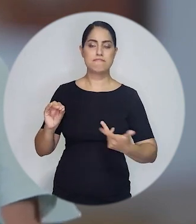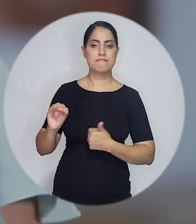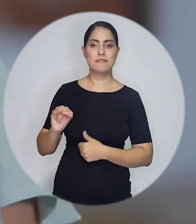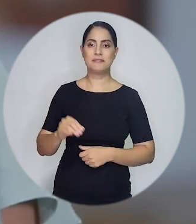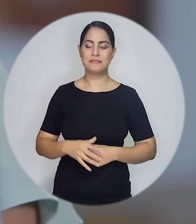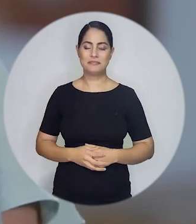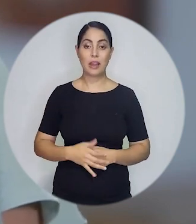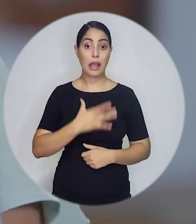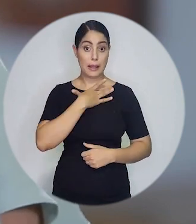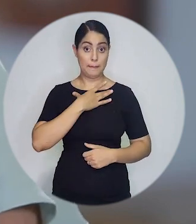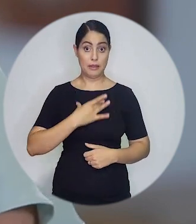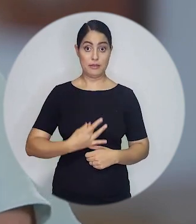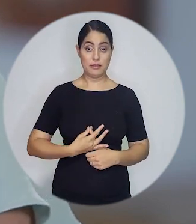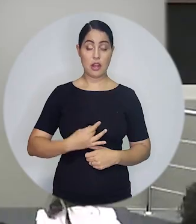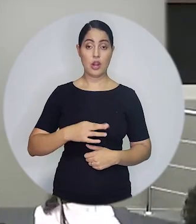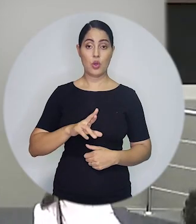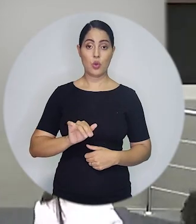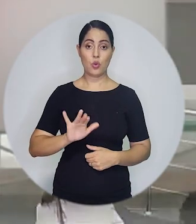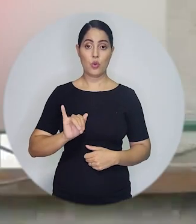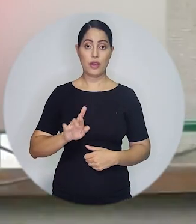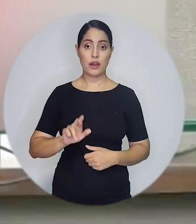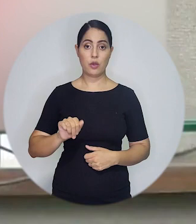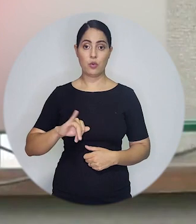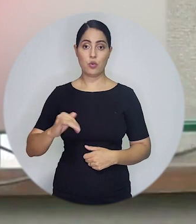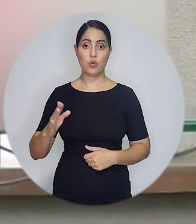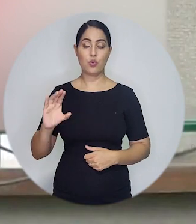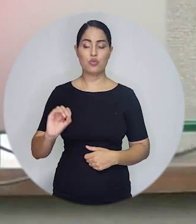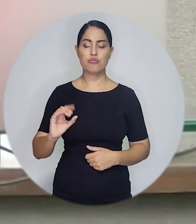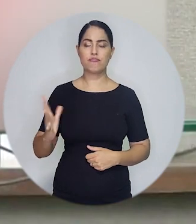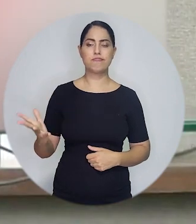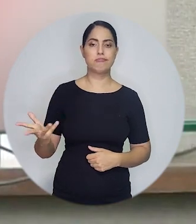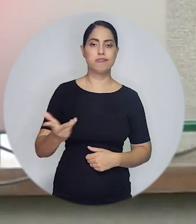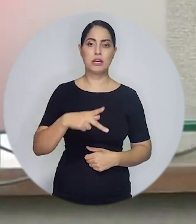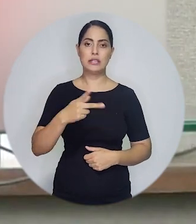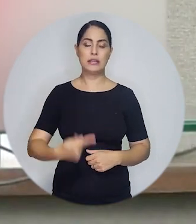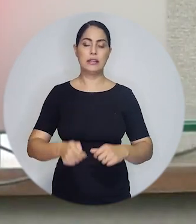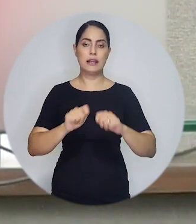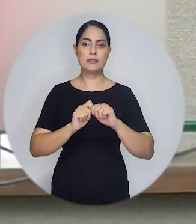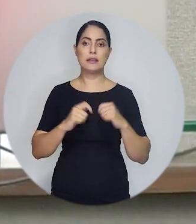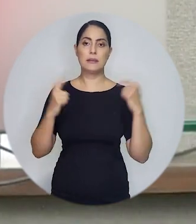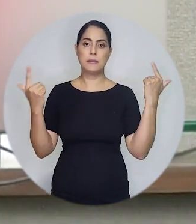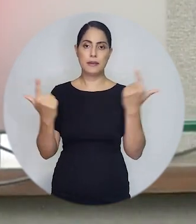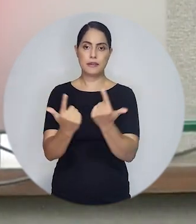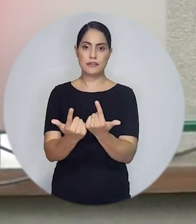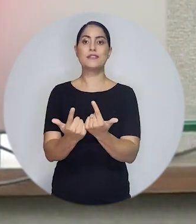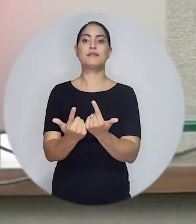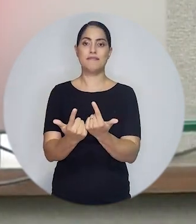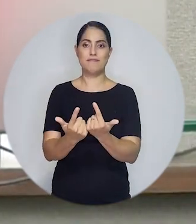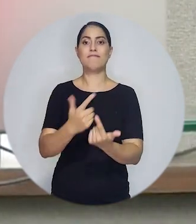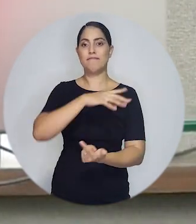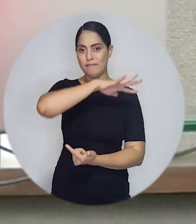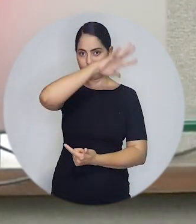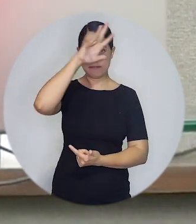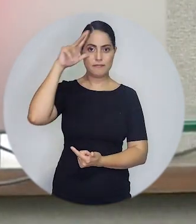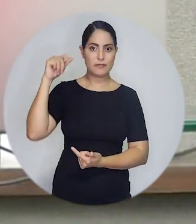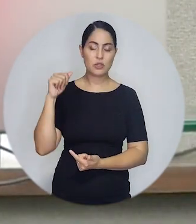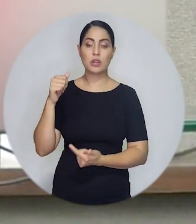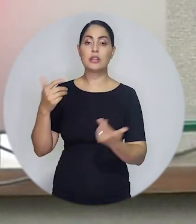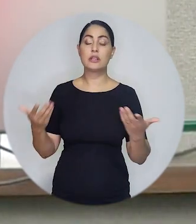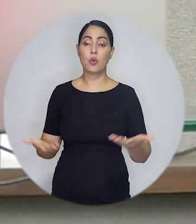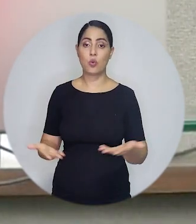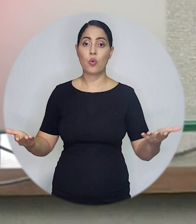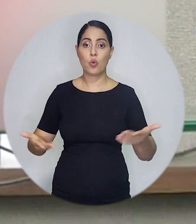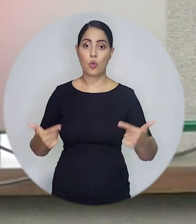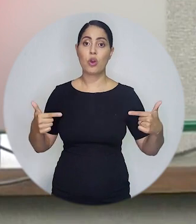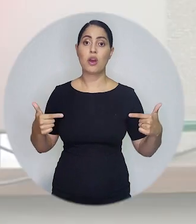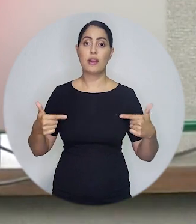maior honraria concedida pela Casa. A medalha Rui Araújo é a maior comenda concedida pela Assembleia Legislativa do